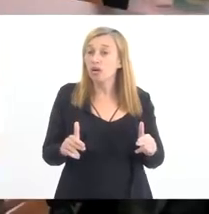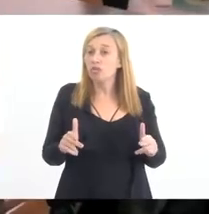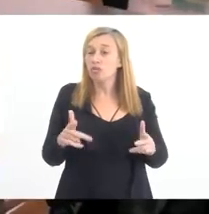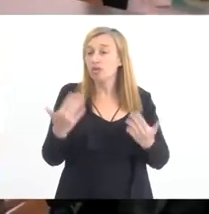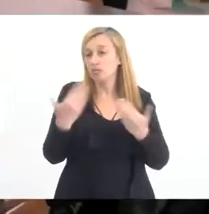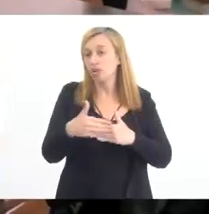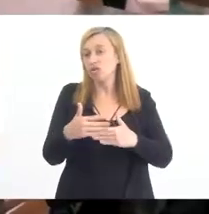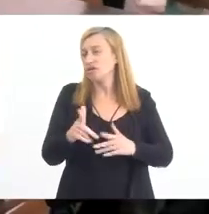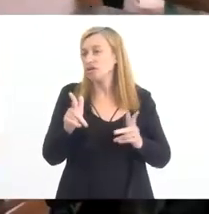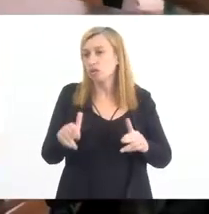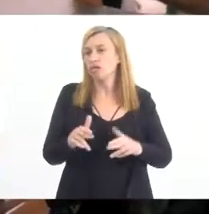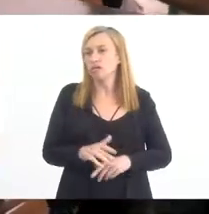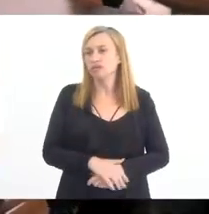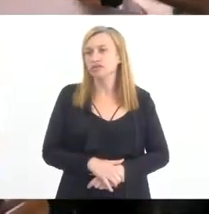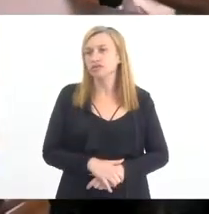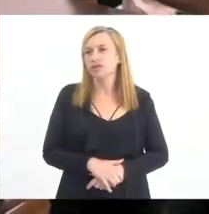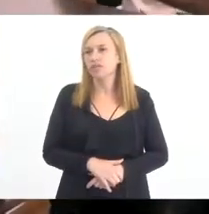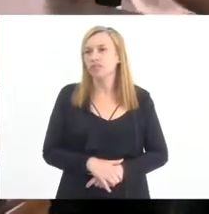Né?